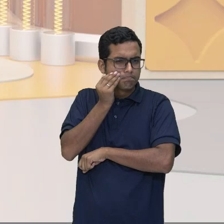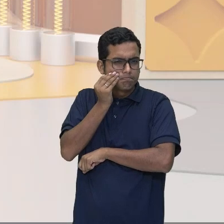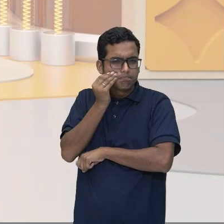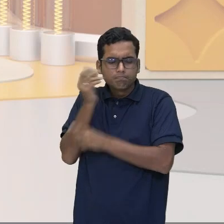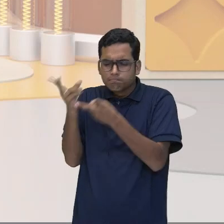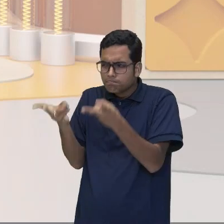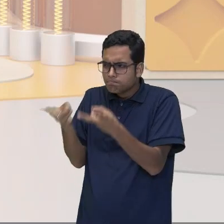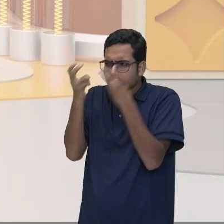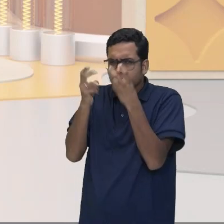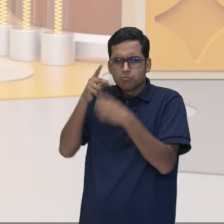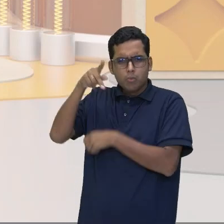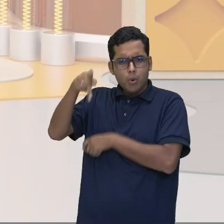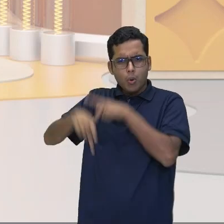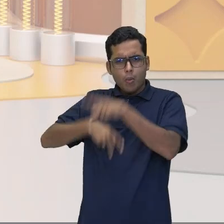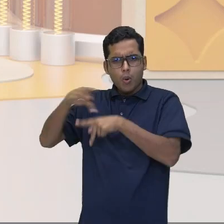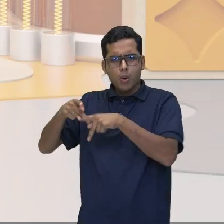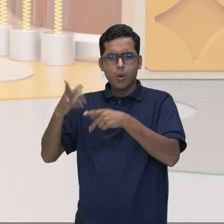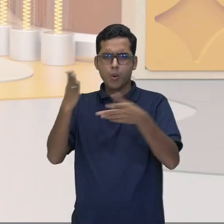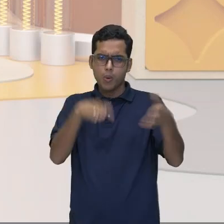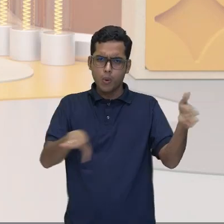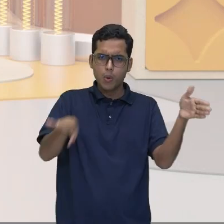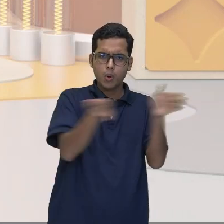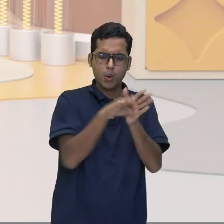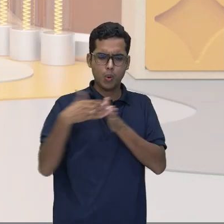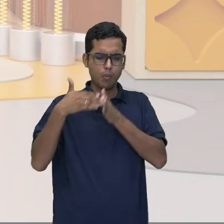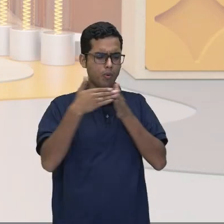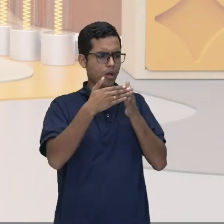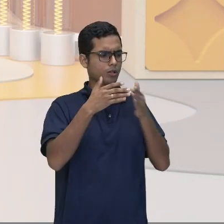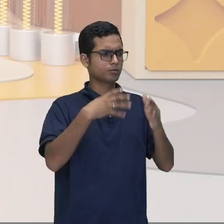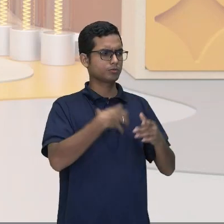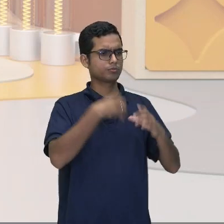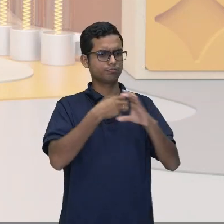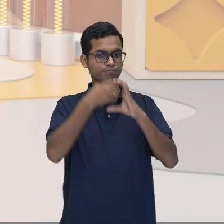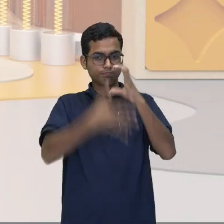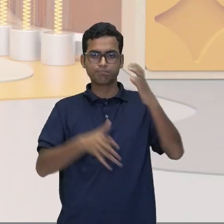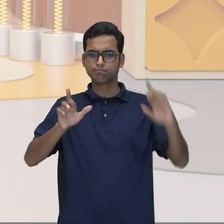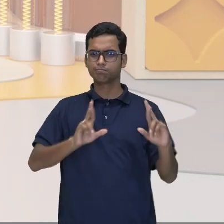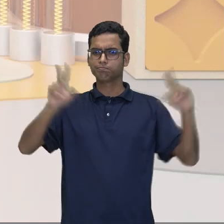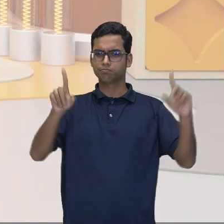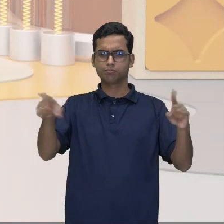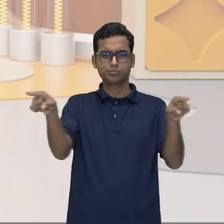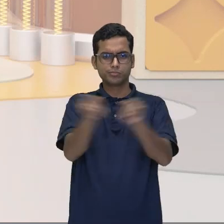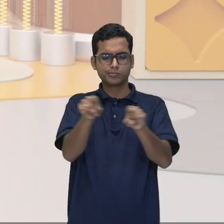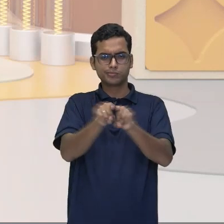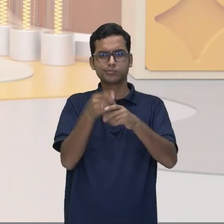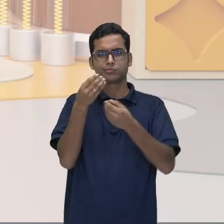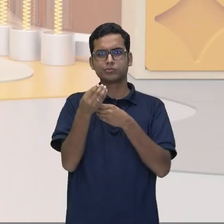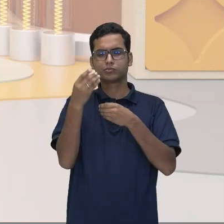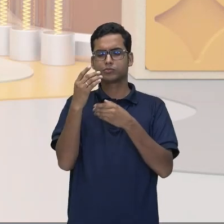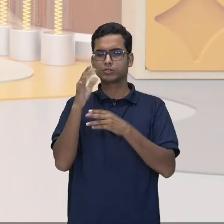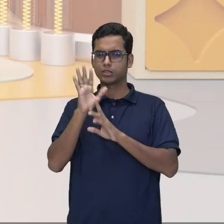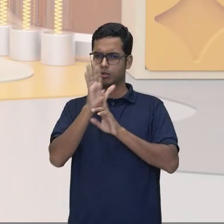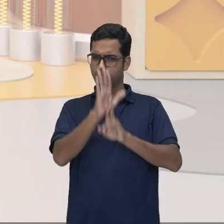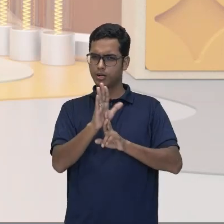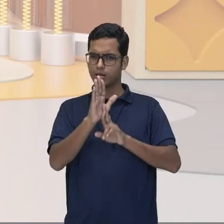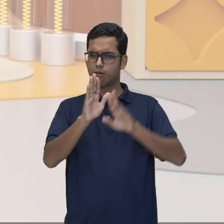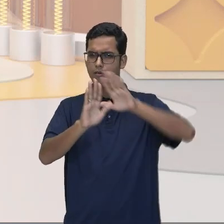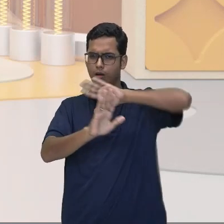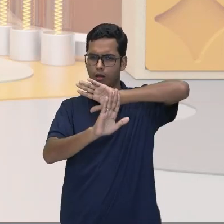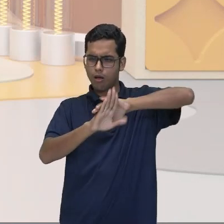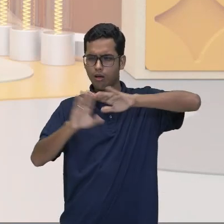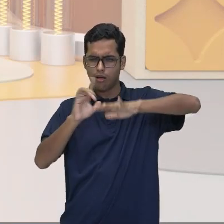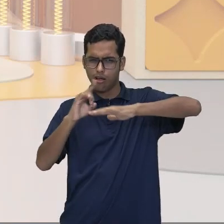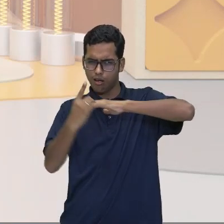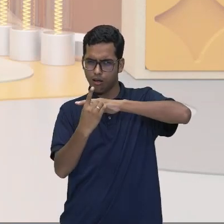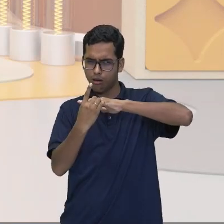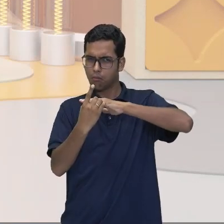aquele povo que estava chegando, que era diferente, que apresentava ser uma divindade, estava